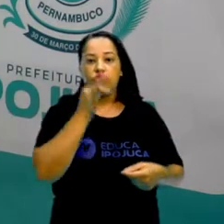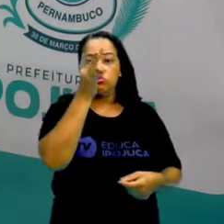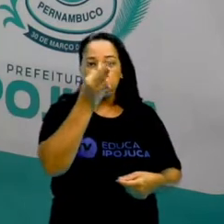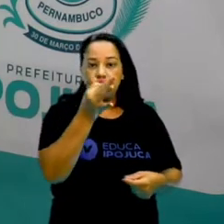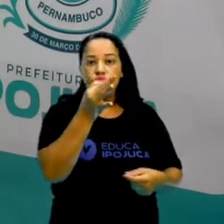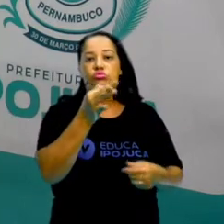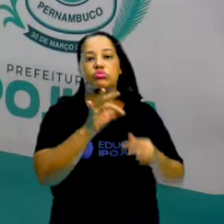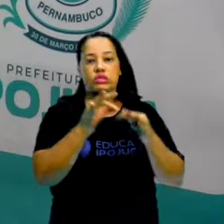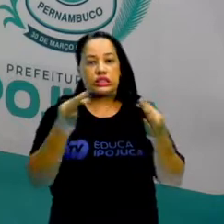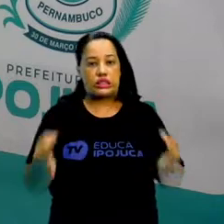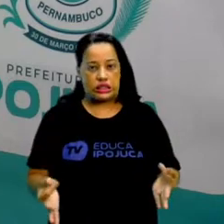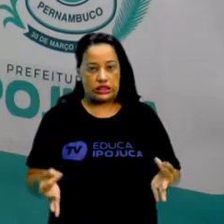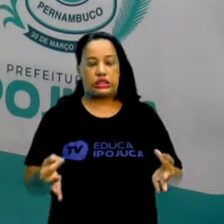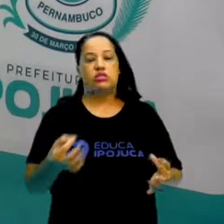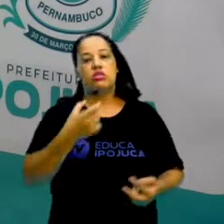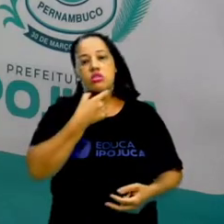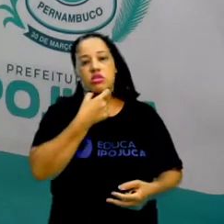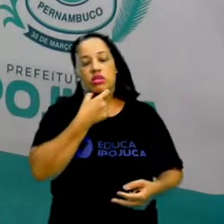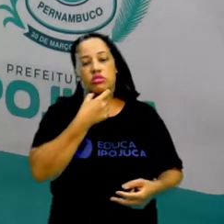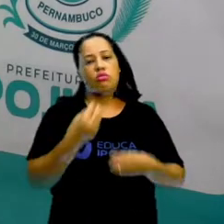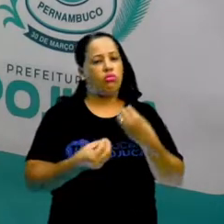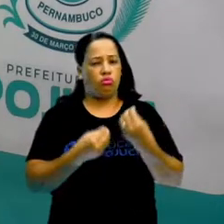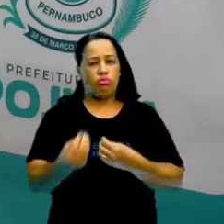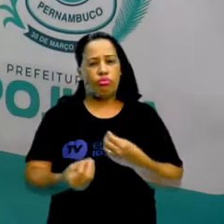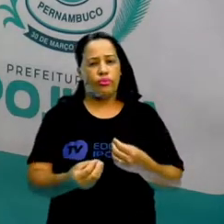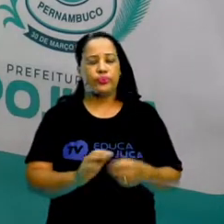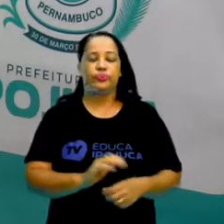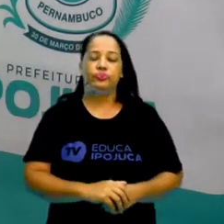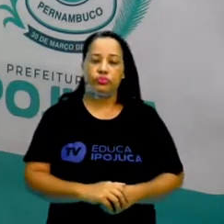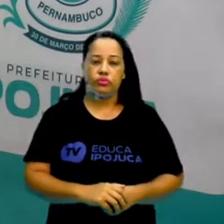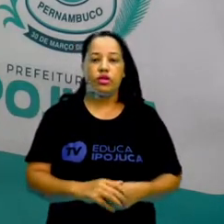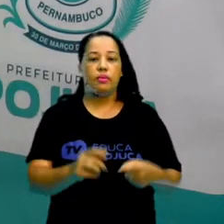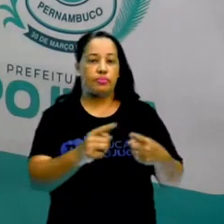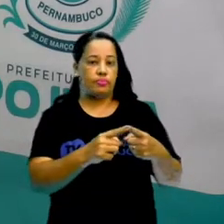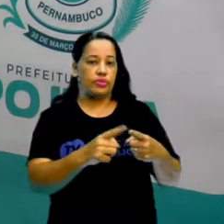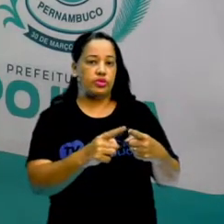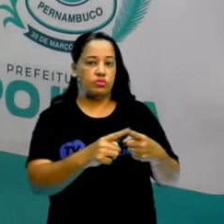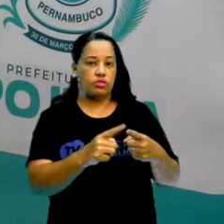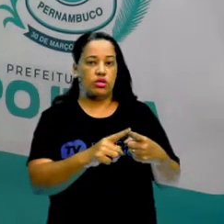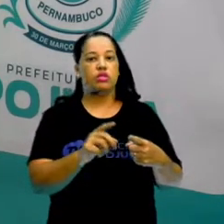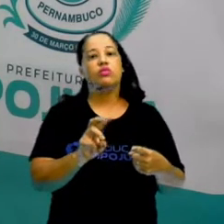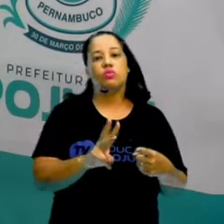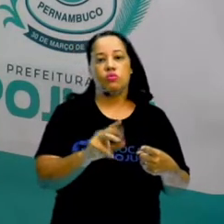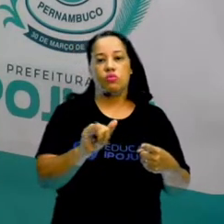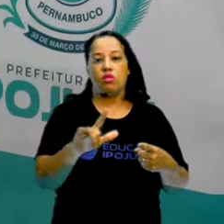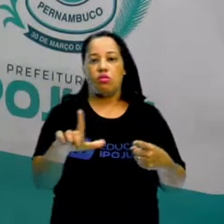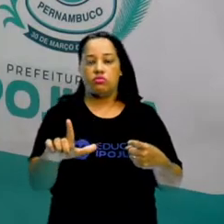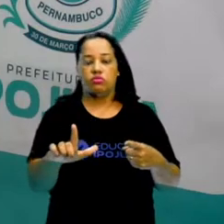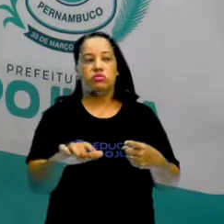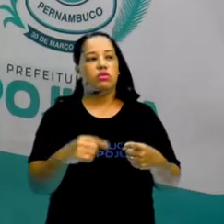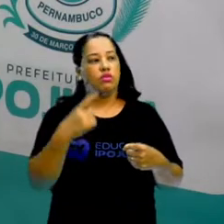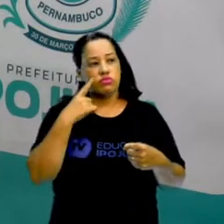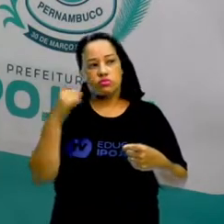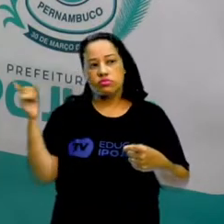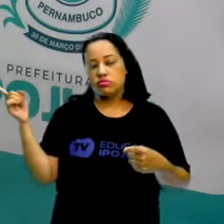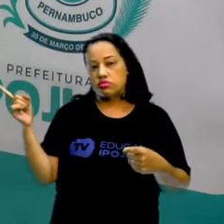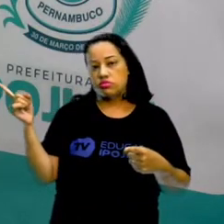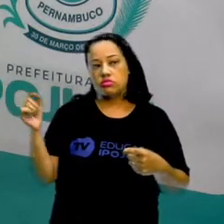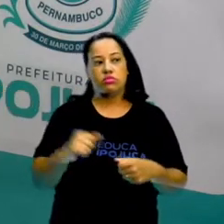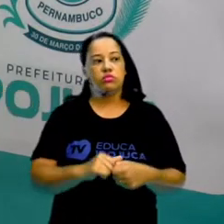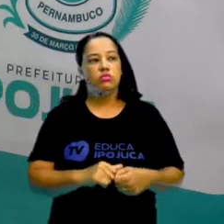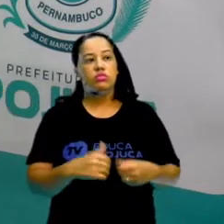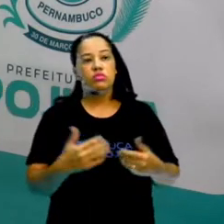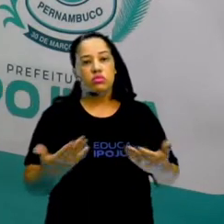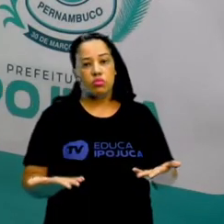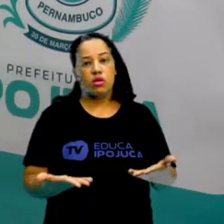inglês. Como assim, Leandro? A primeira com o auxiliar will, certo? Que vai indicar